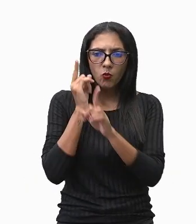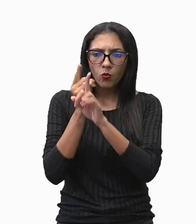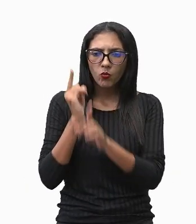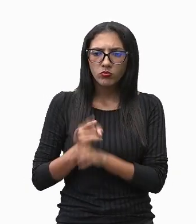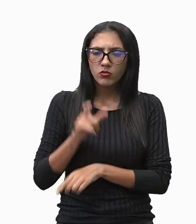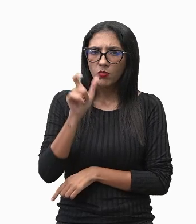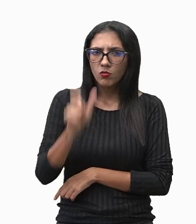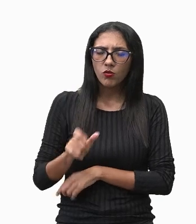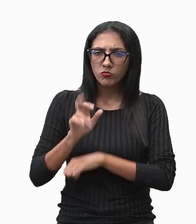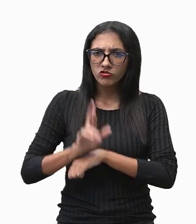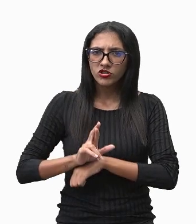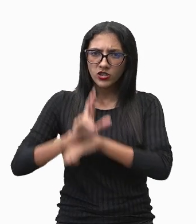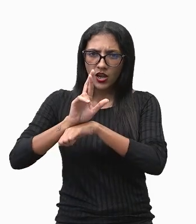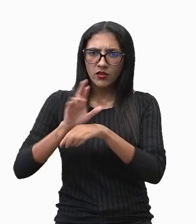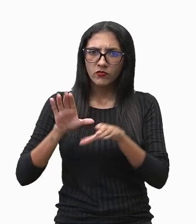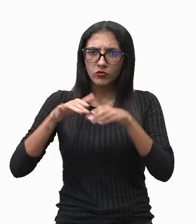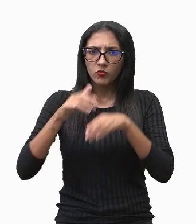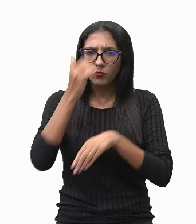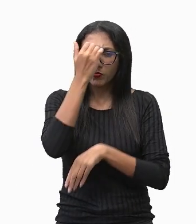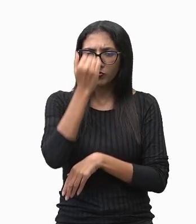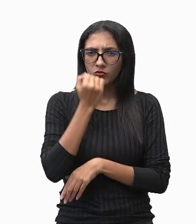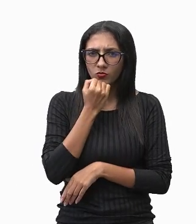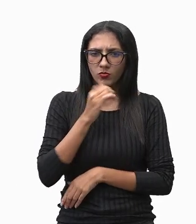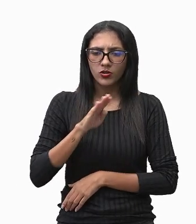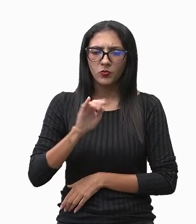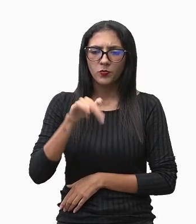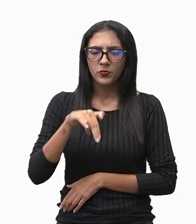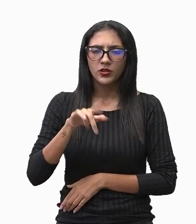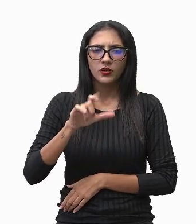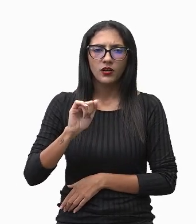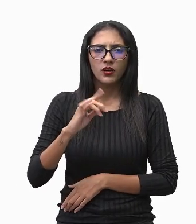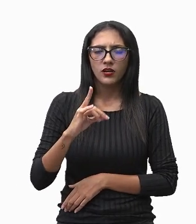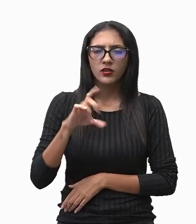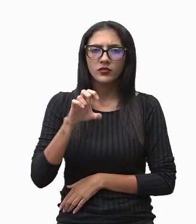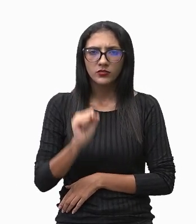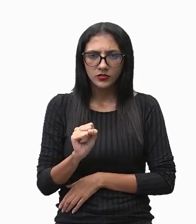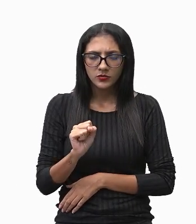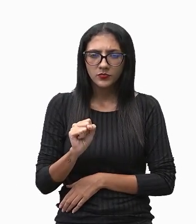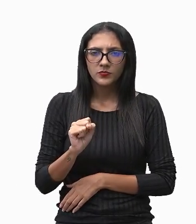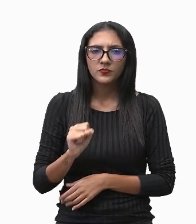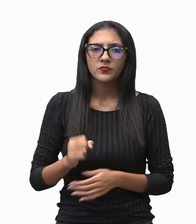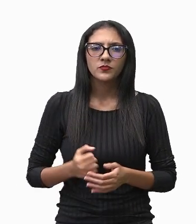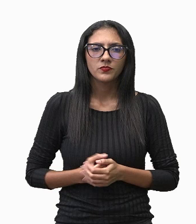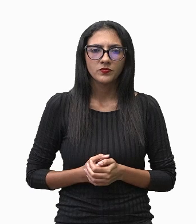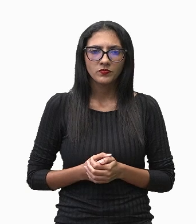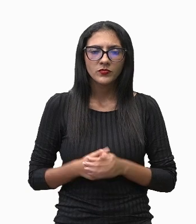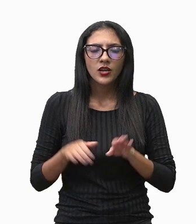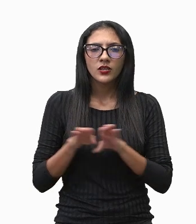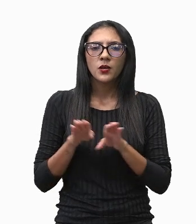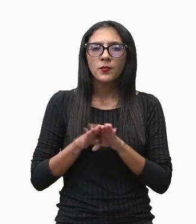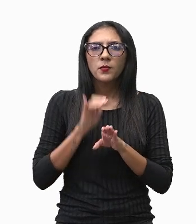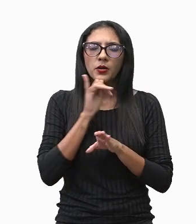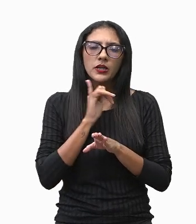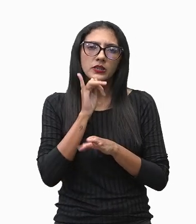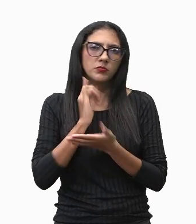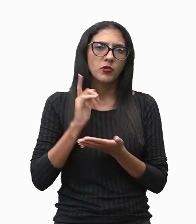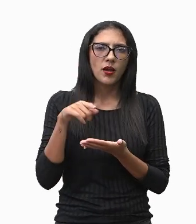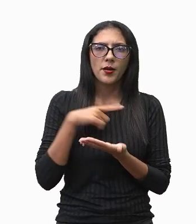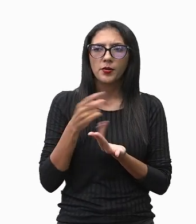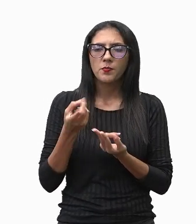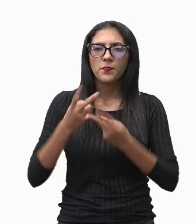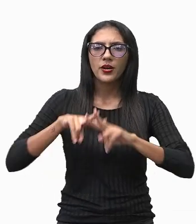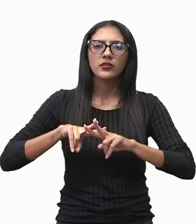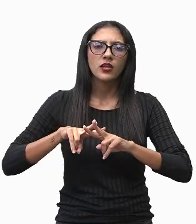né, e de, digamos assim, dar um corretivo, digamos assim, para